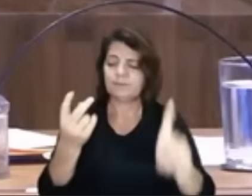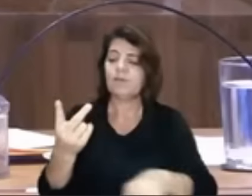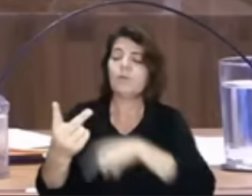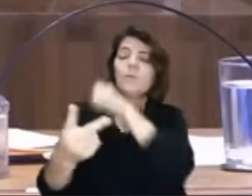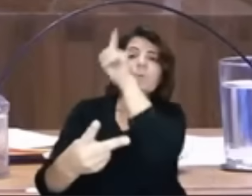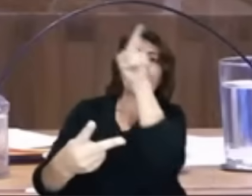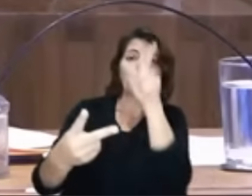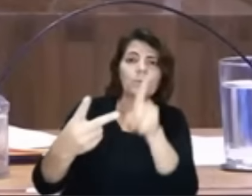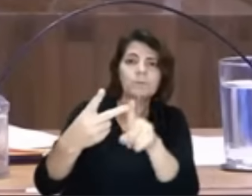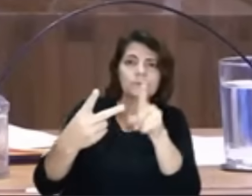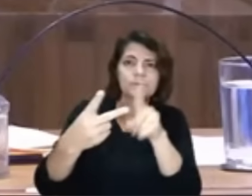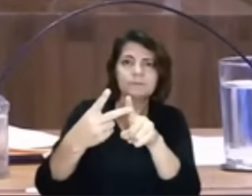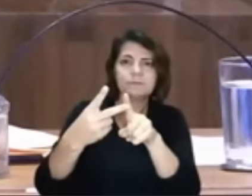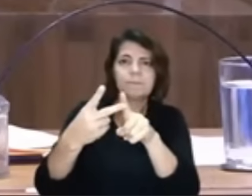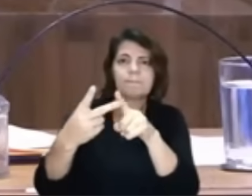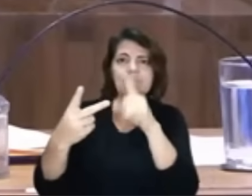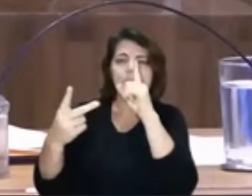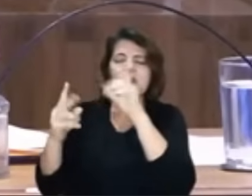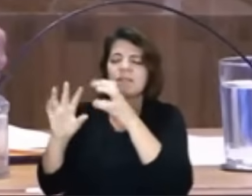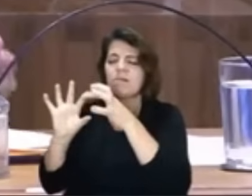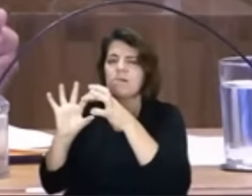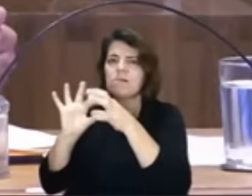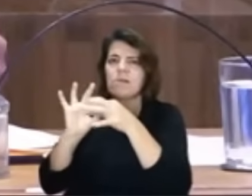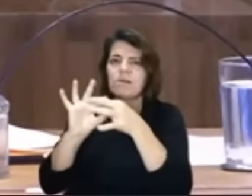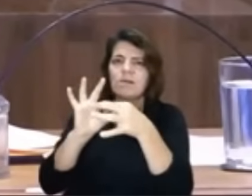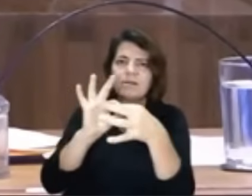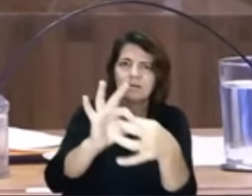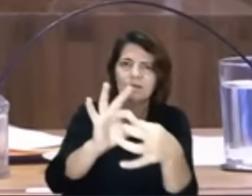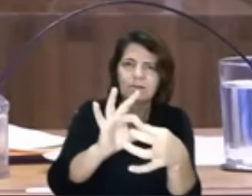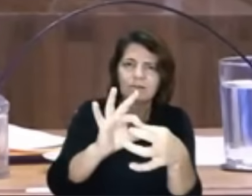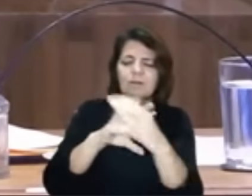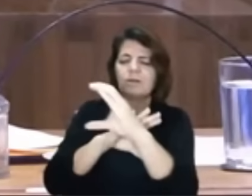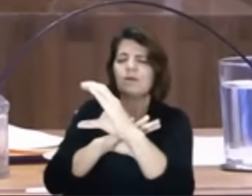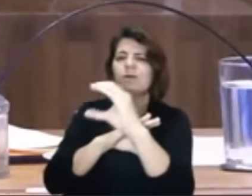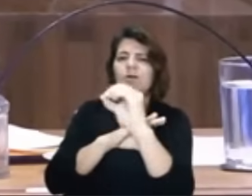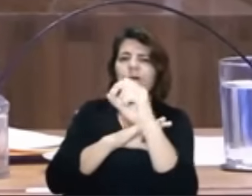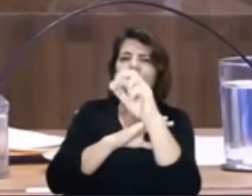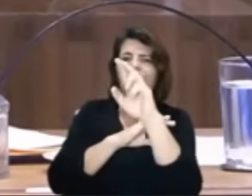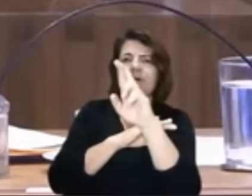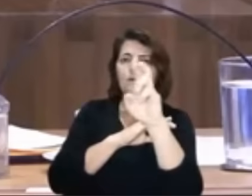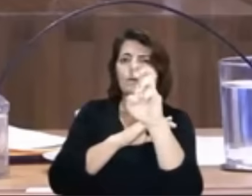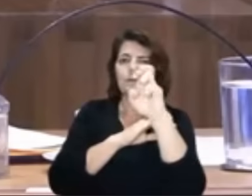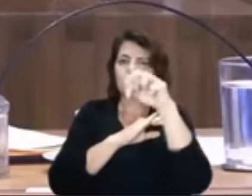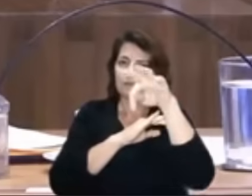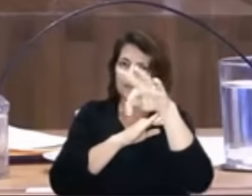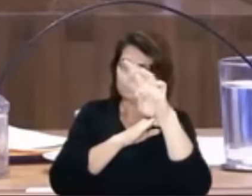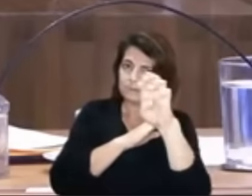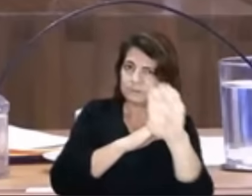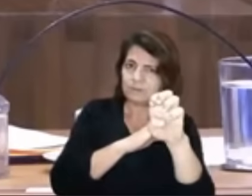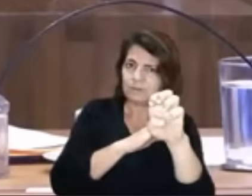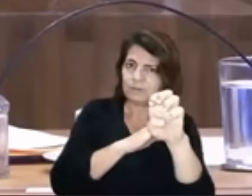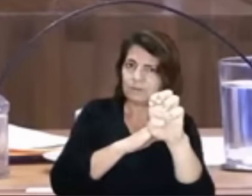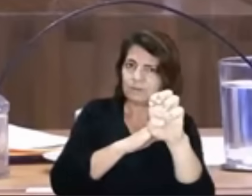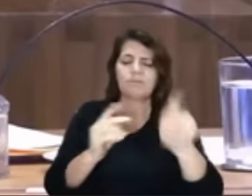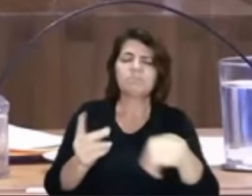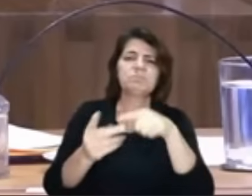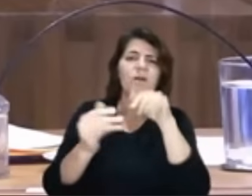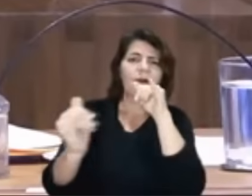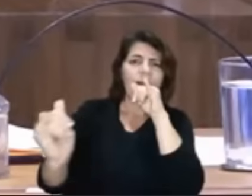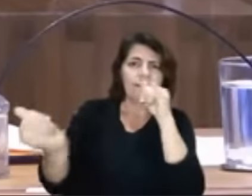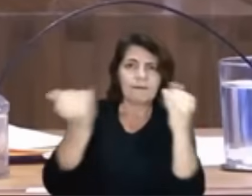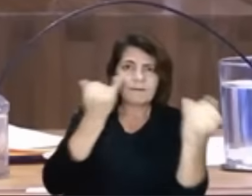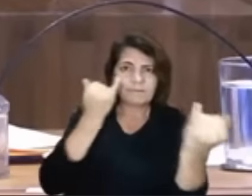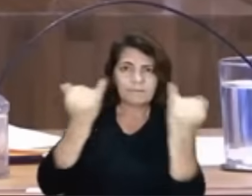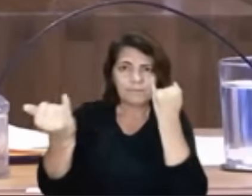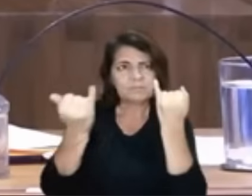as correntes que eram avisos que eram dados que não são eh não nós não poderíamos chamar